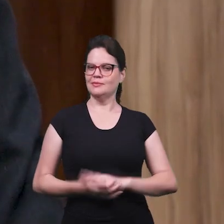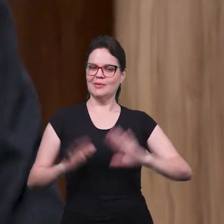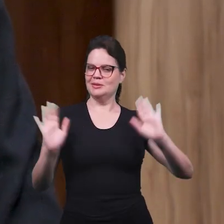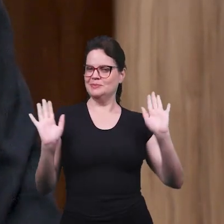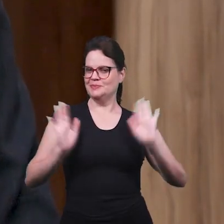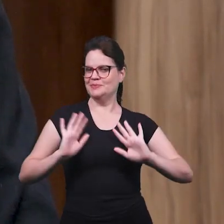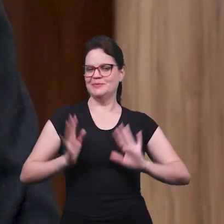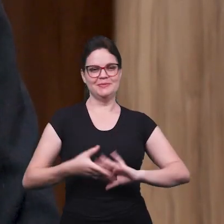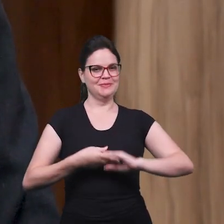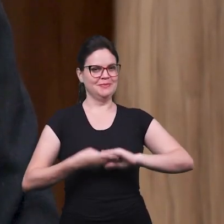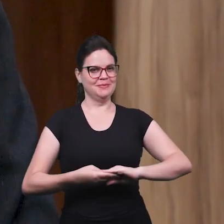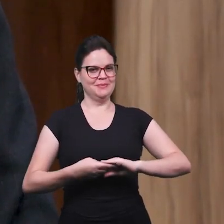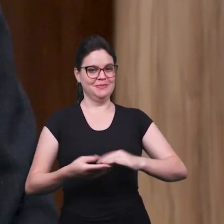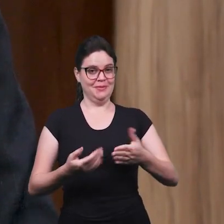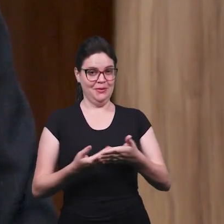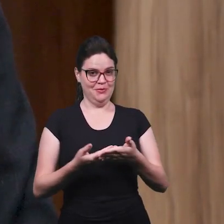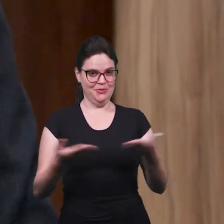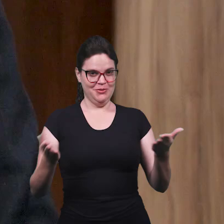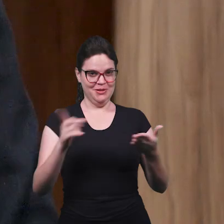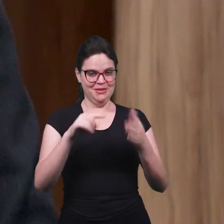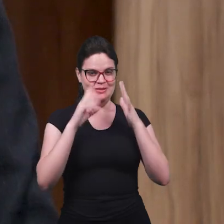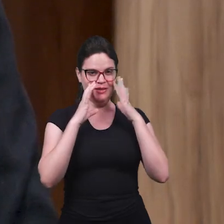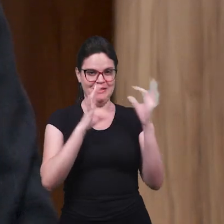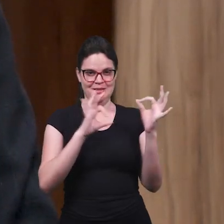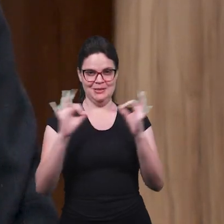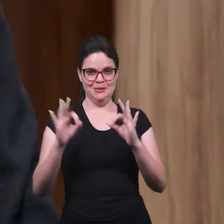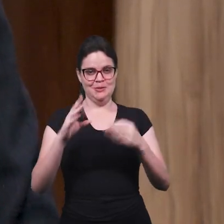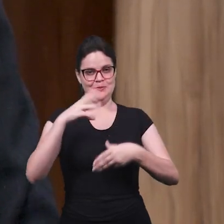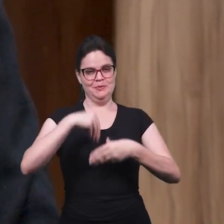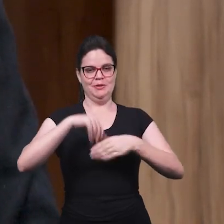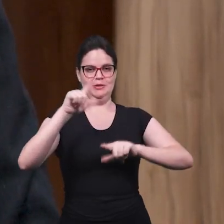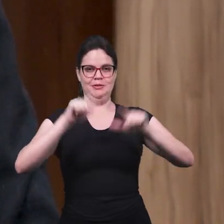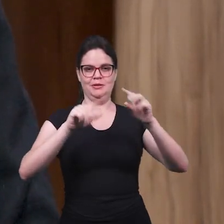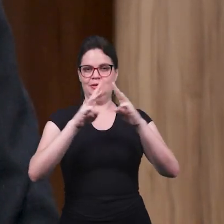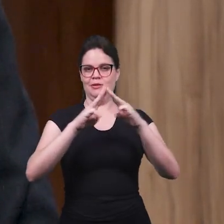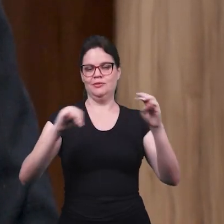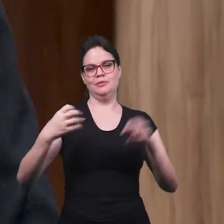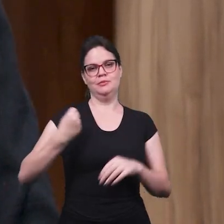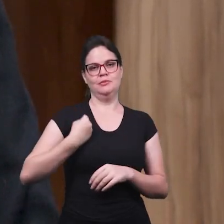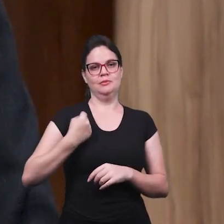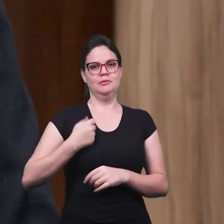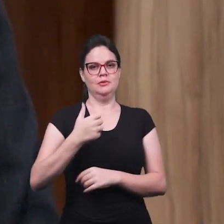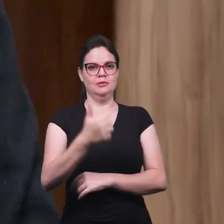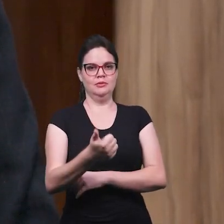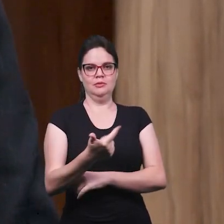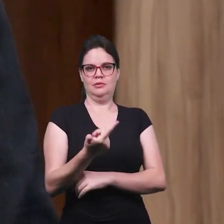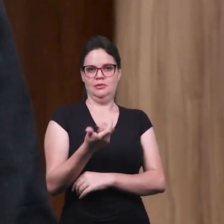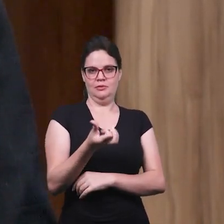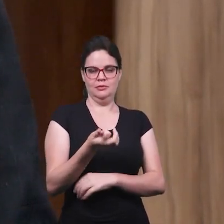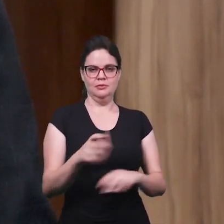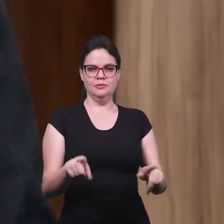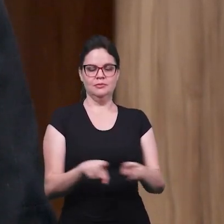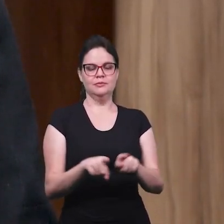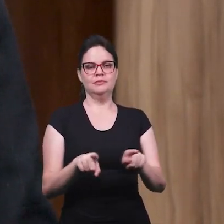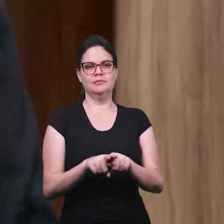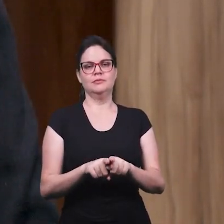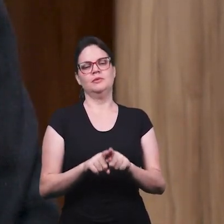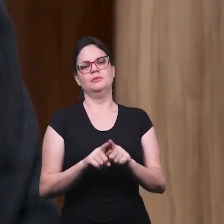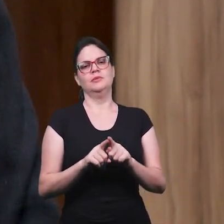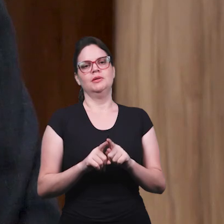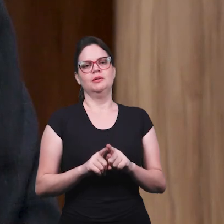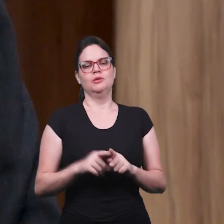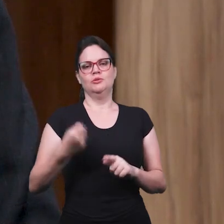Olá, eu quero saudar a todos que nos acompanham pela TV Manaim, no canal 126, também pelo